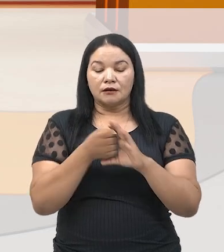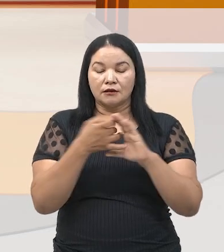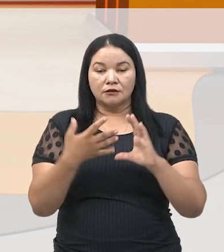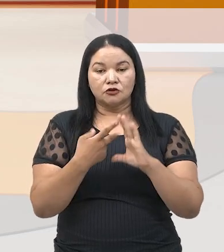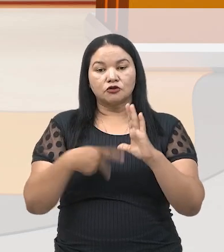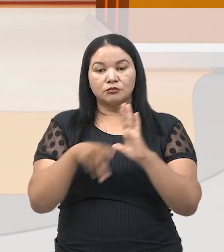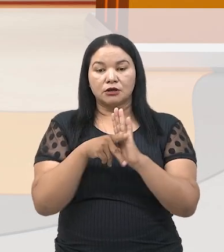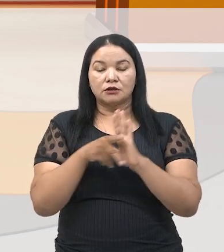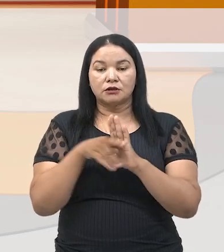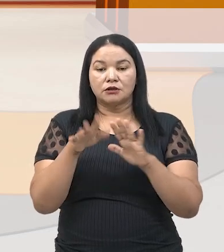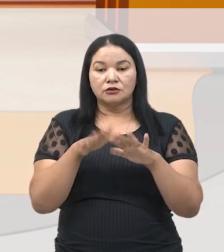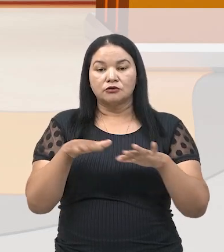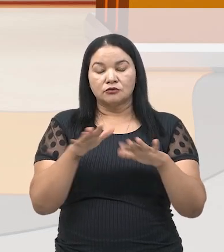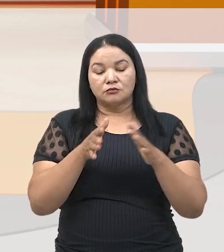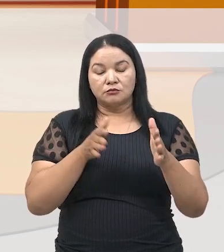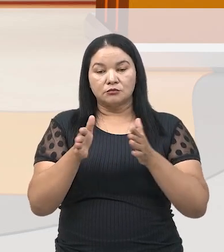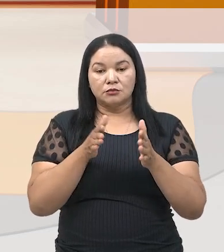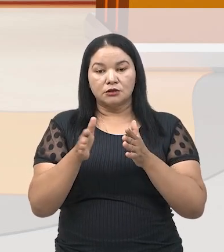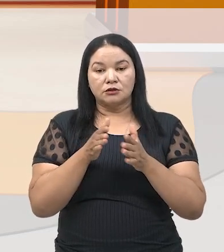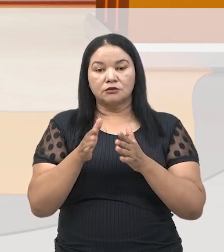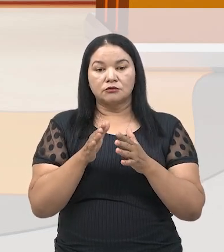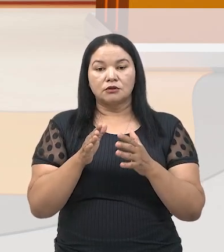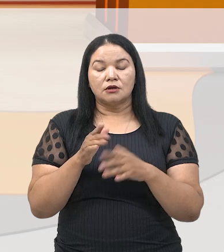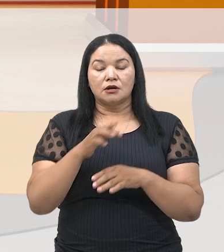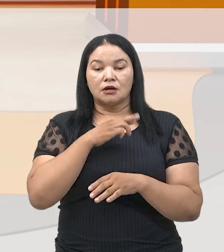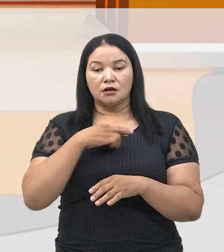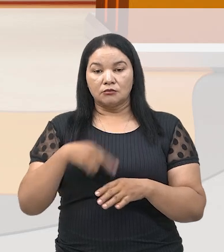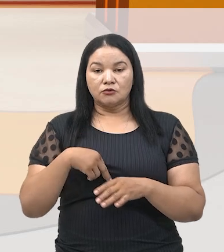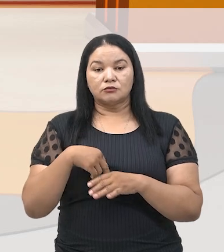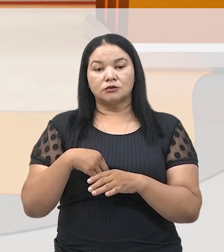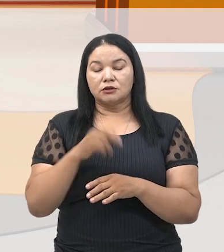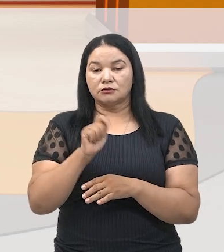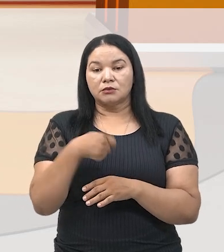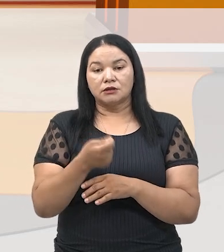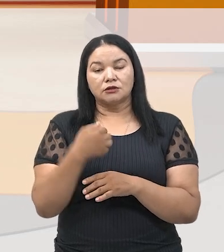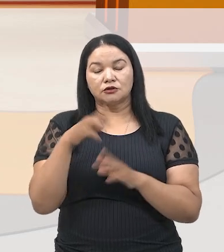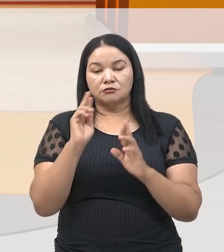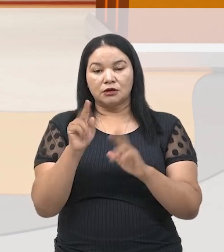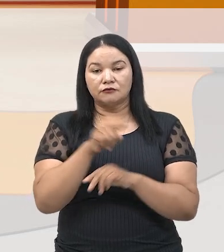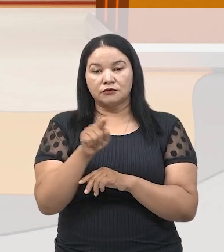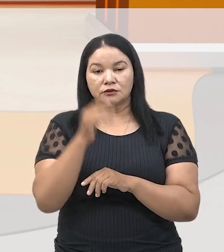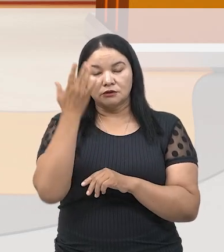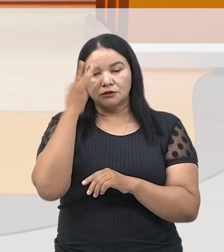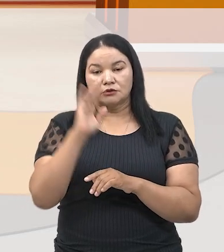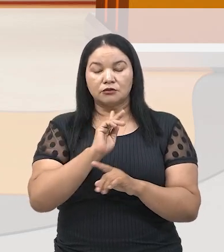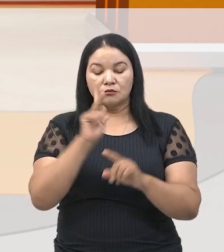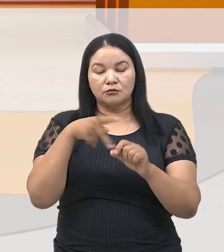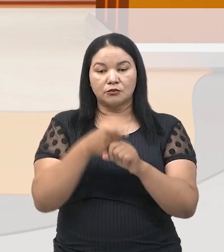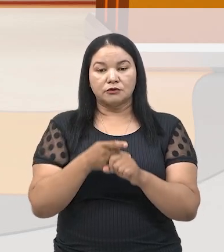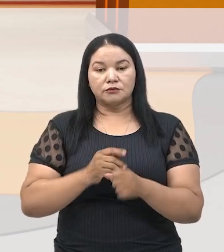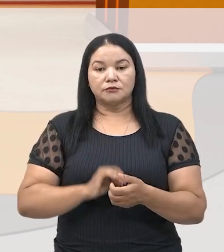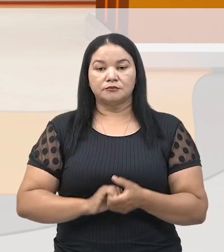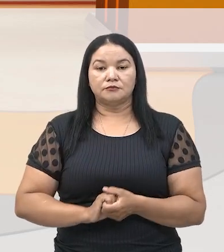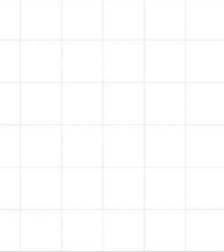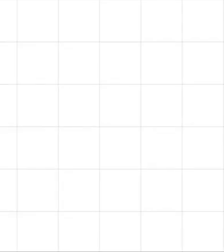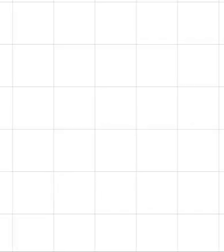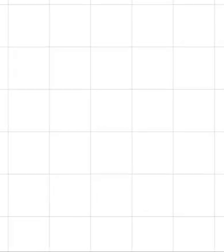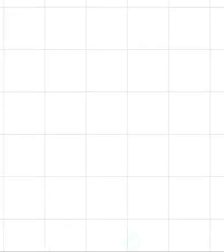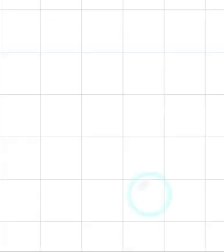características gerais do período da República da Espada e espero que vocês tenham compreendido e até a nossa próxima aula.